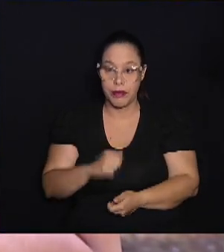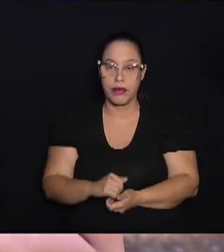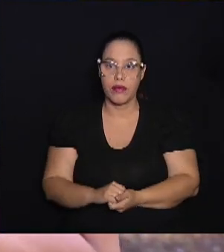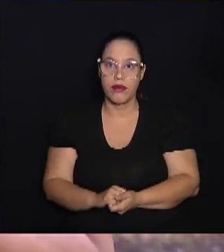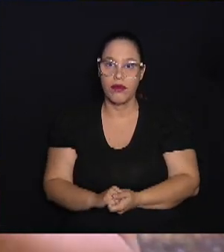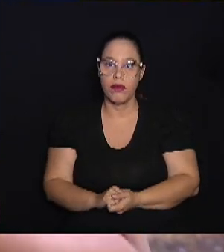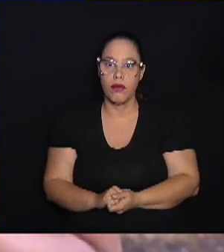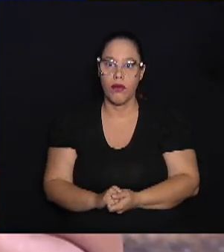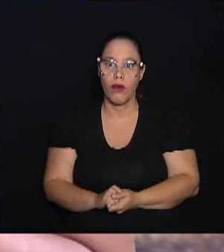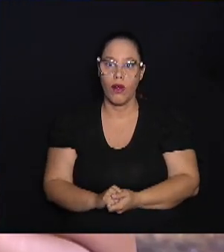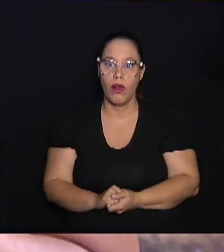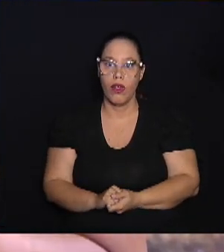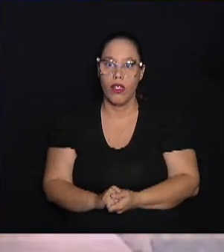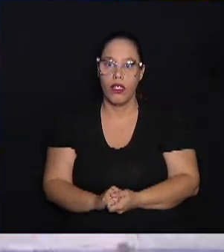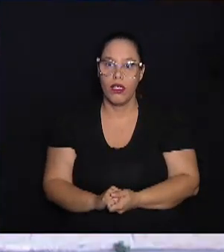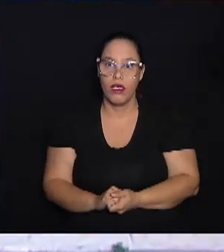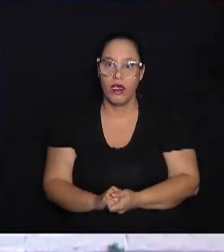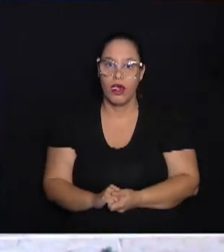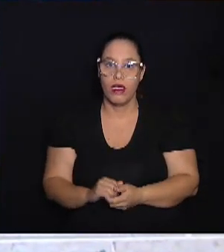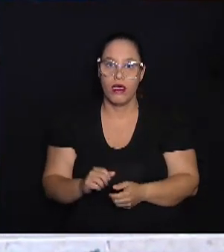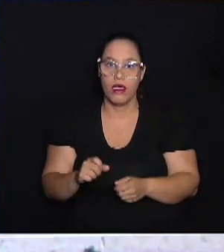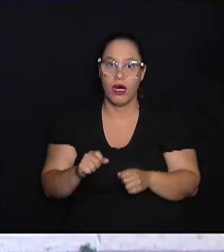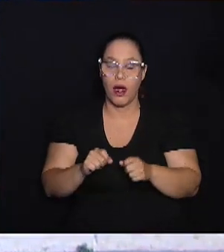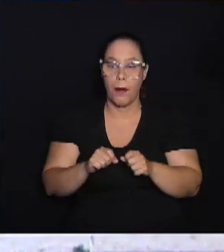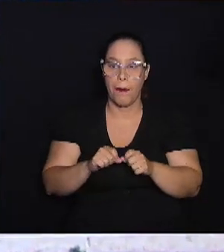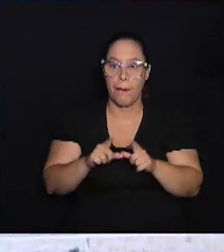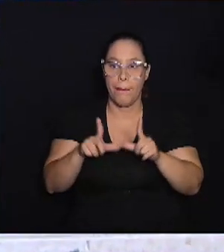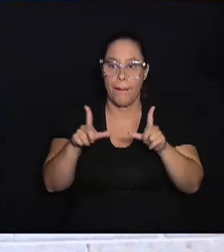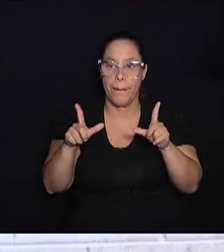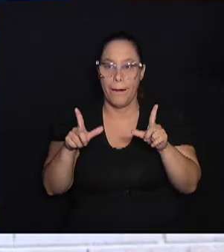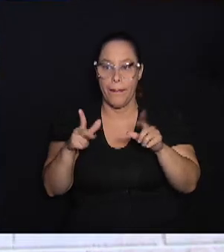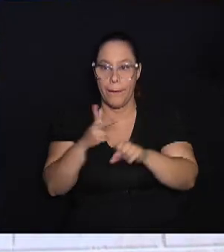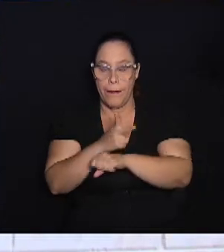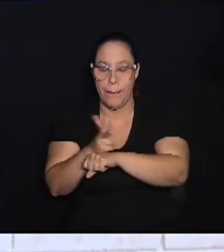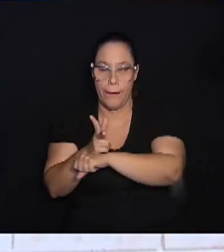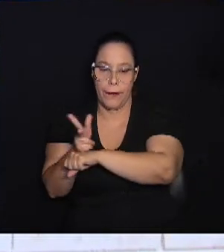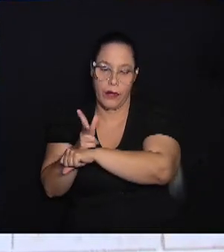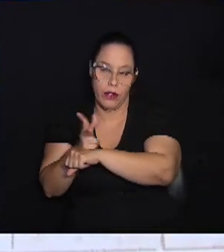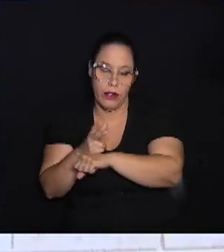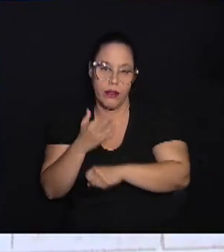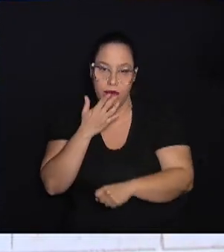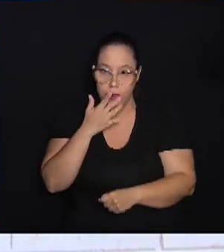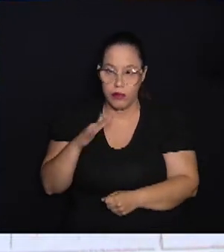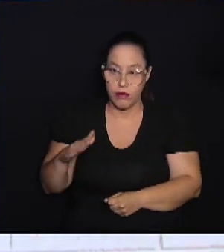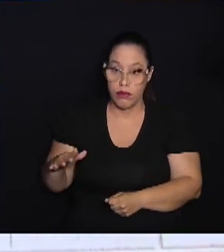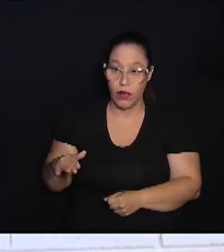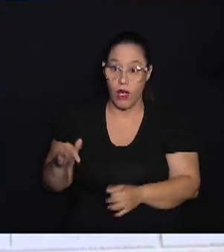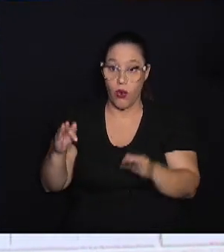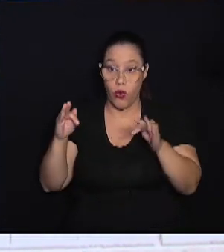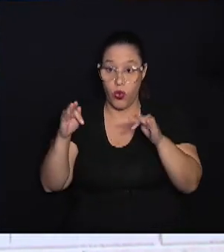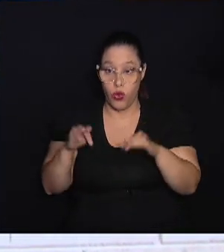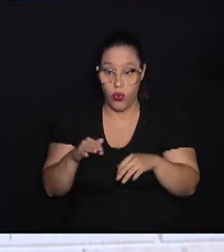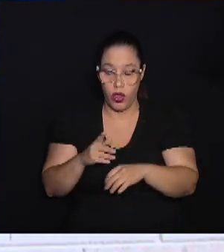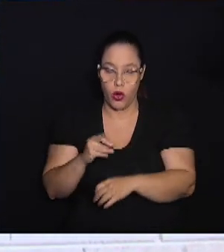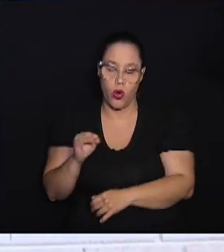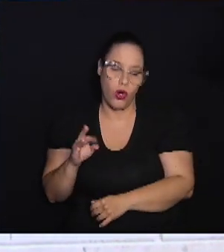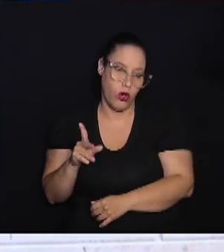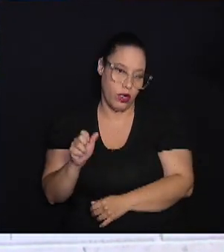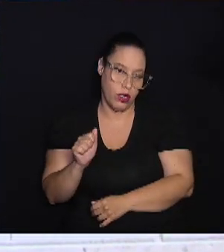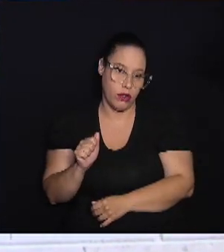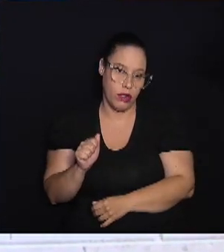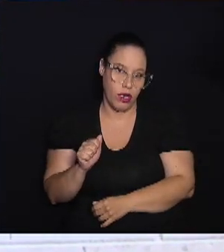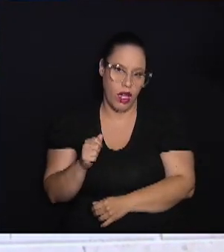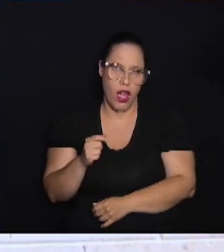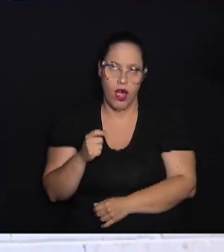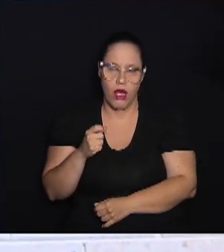fez a apresentação das crianças. E amanhã tem um encerramento sensacional da colônia. Os pais, não sei nem se eu posso